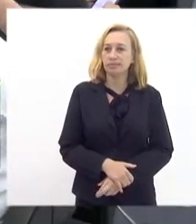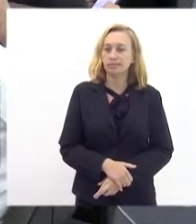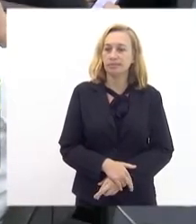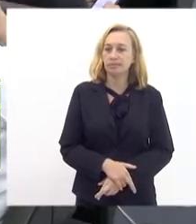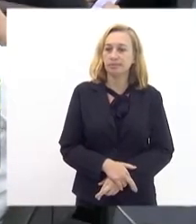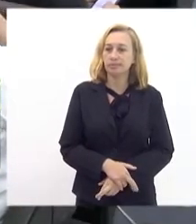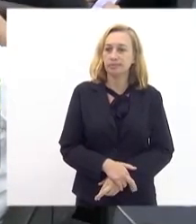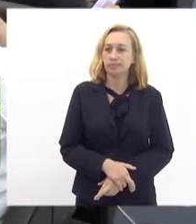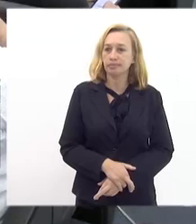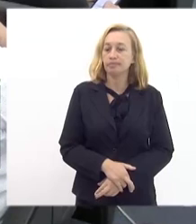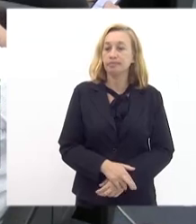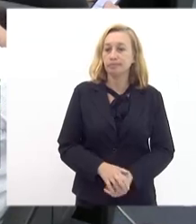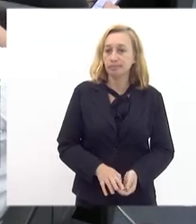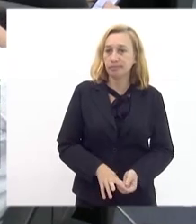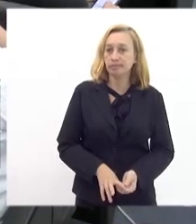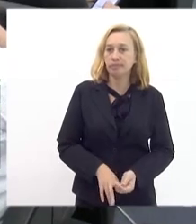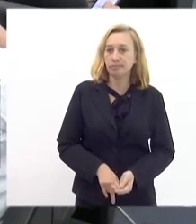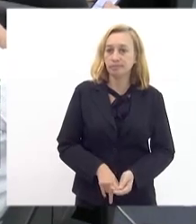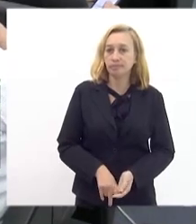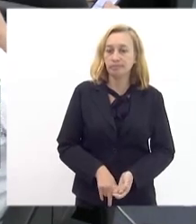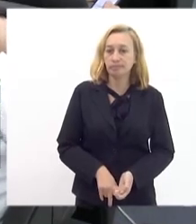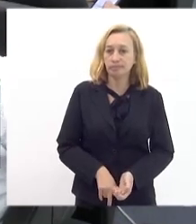E aí